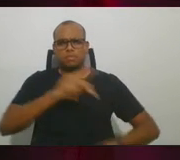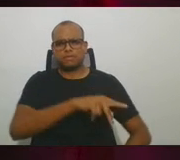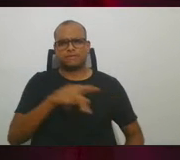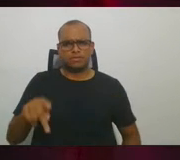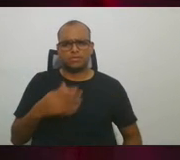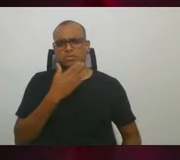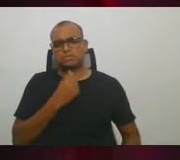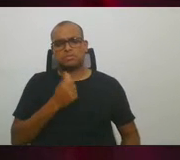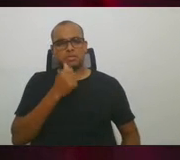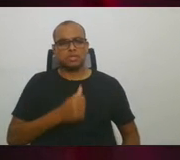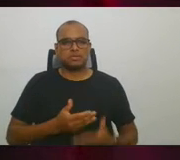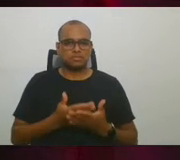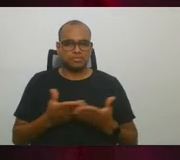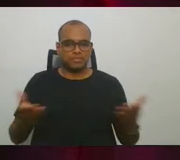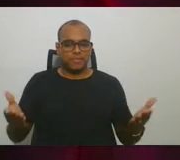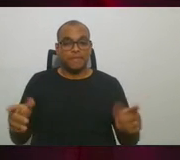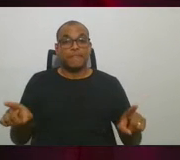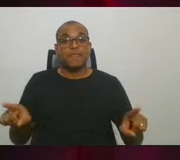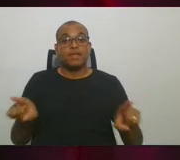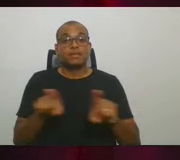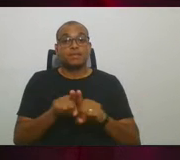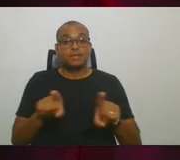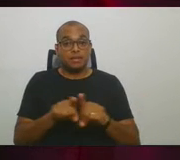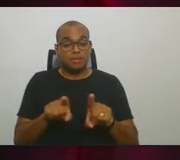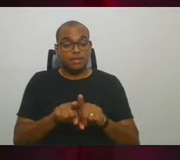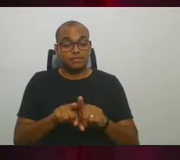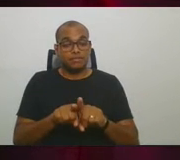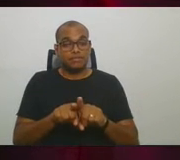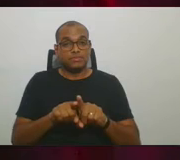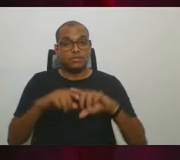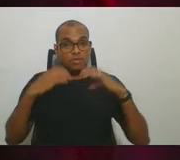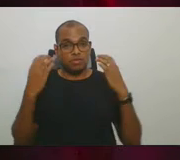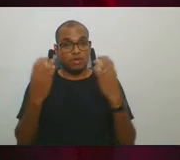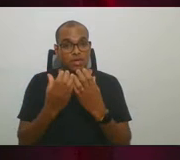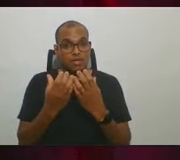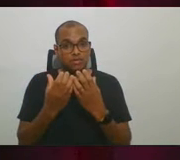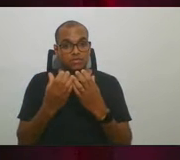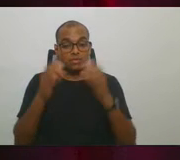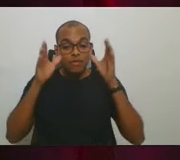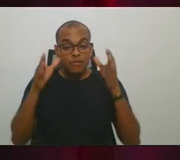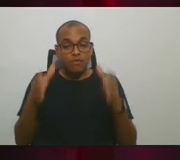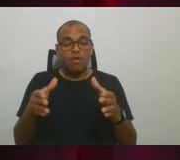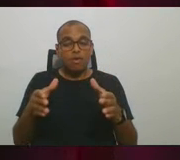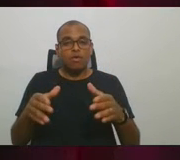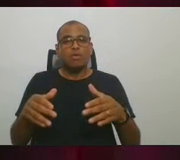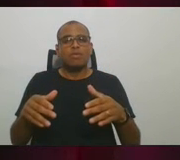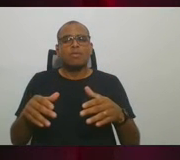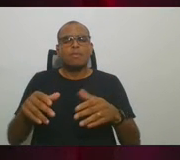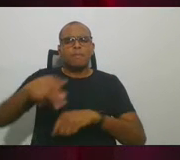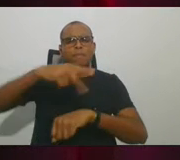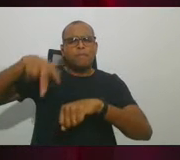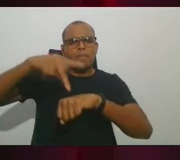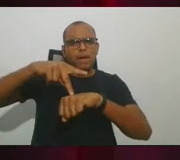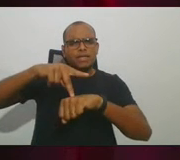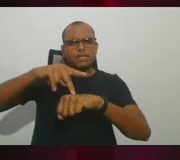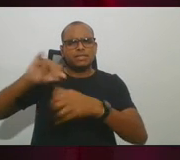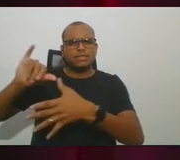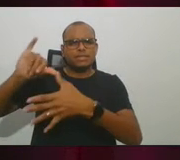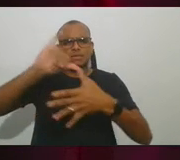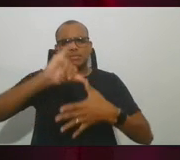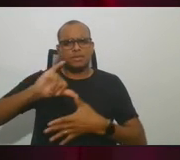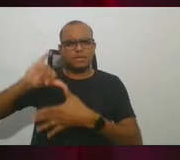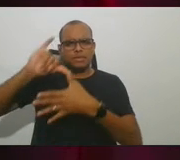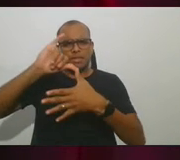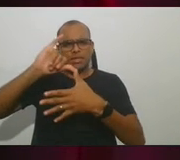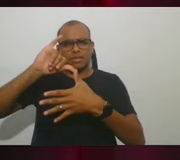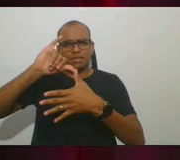professoras. Também levará em consideração o que se tem produzido nos países ibero-americanos para